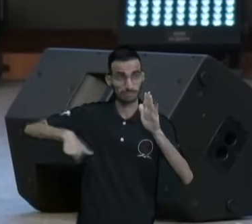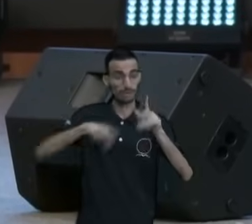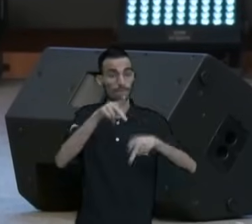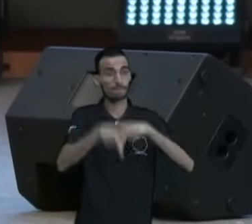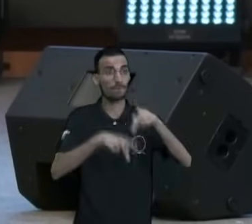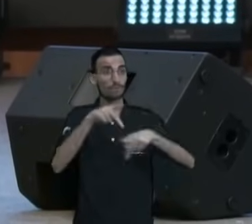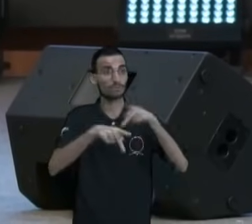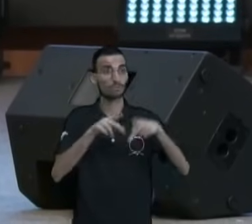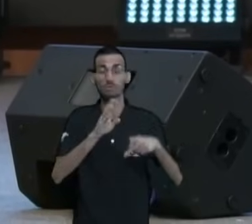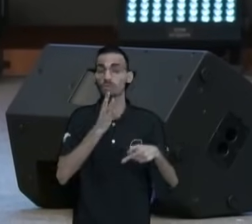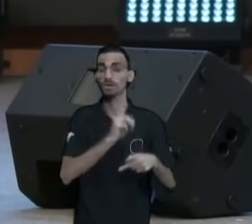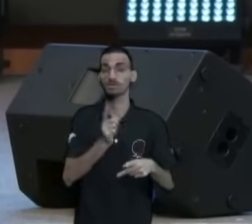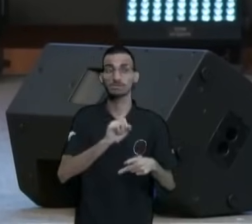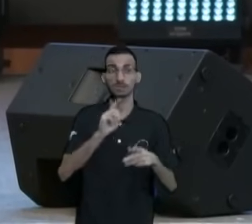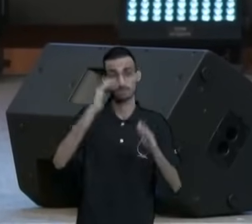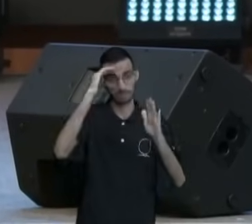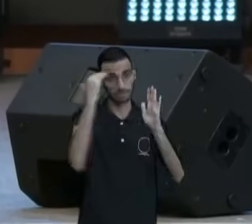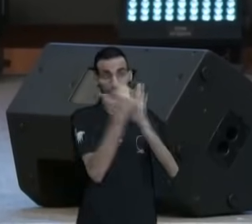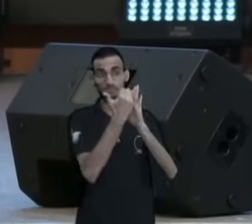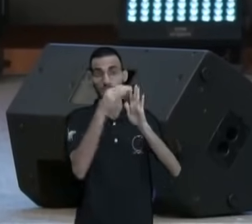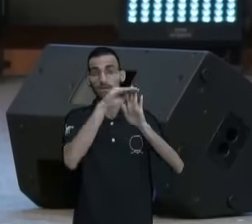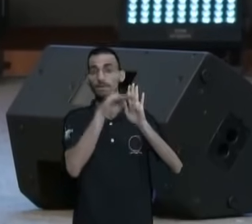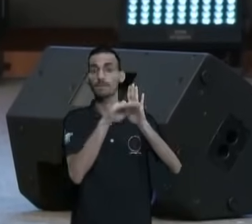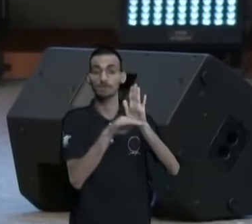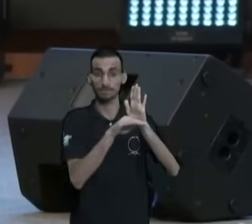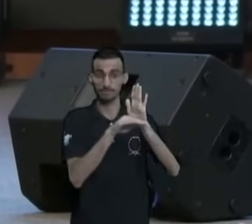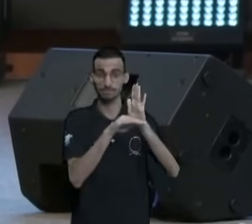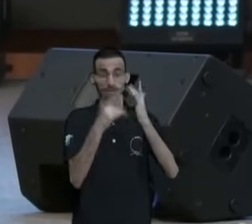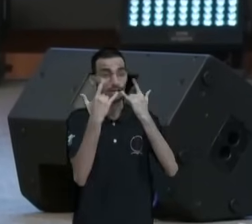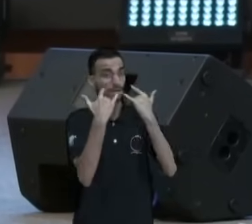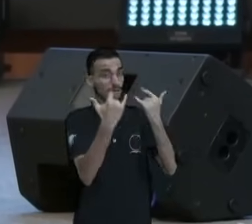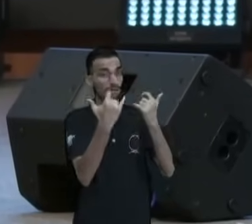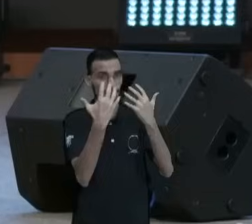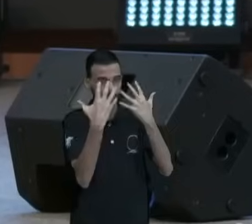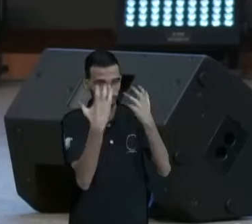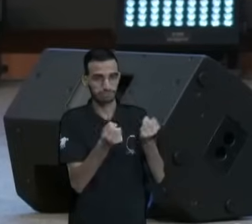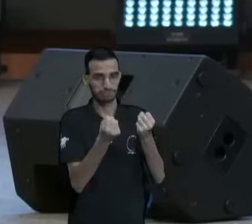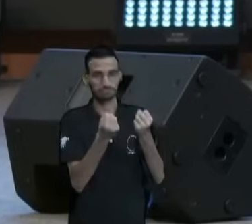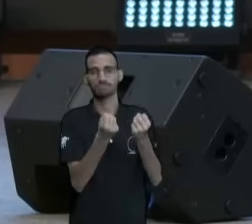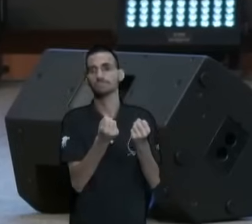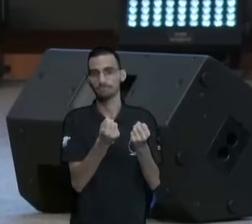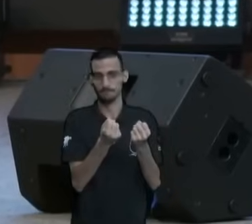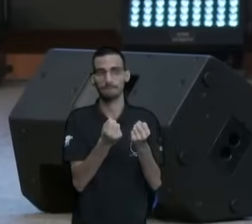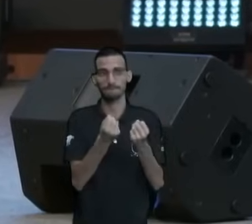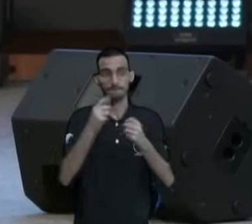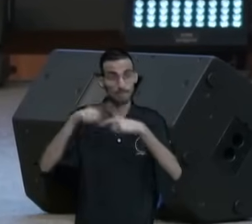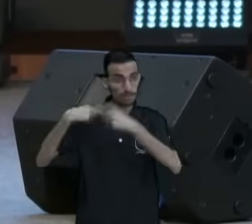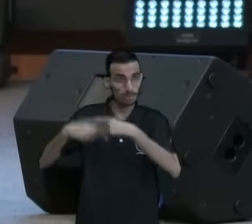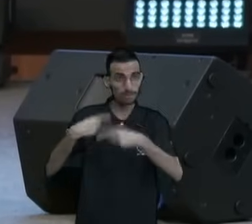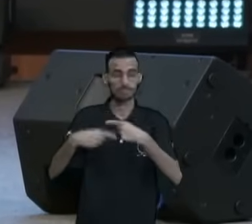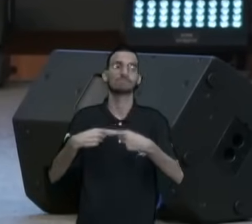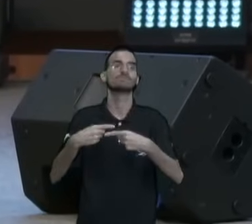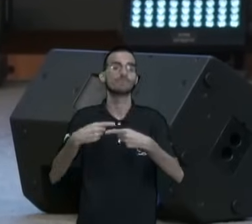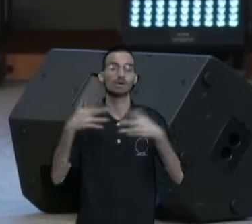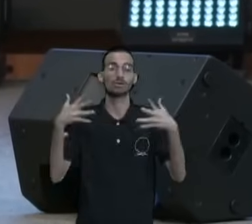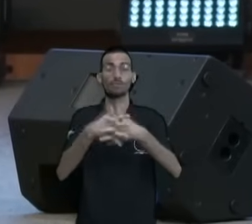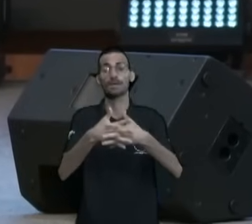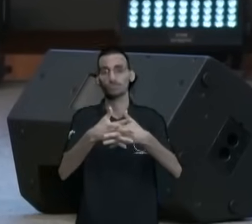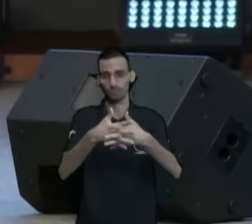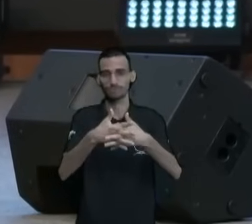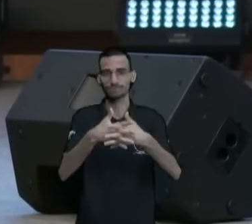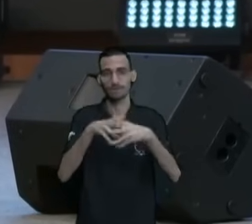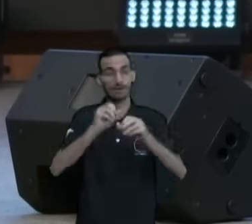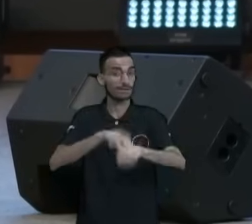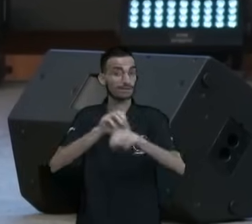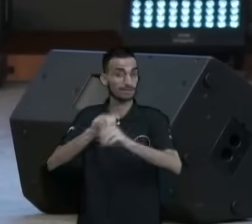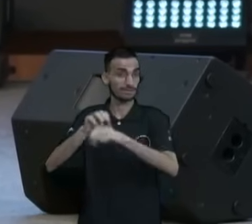patinho na conversa desses caras e aí fico em dúvida porque é uma confusão doutrinária começa a